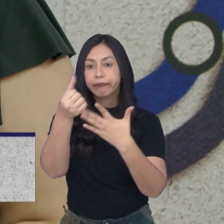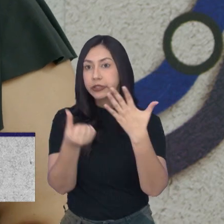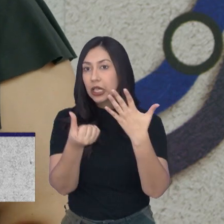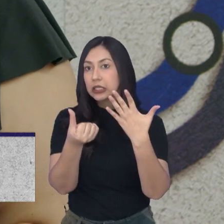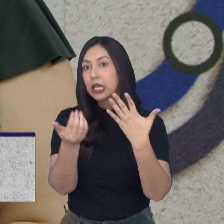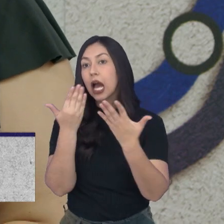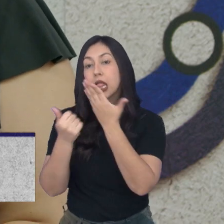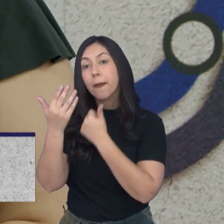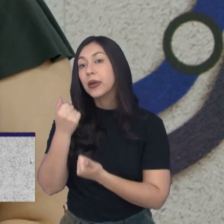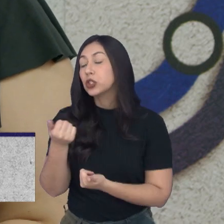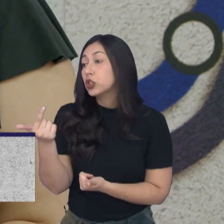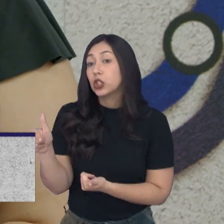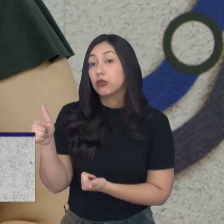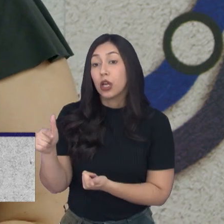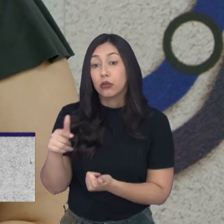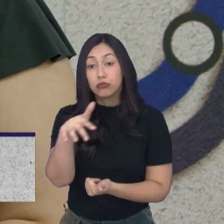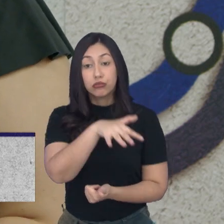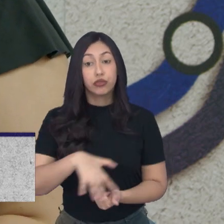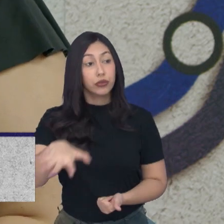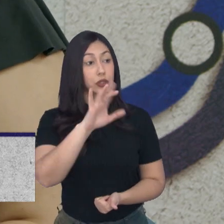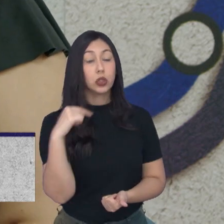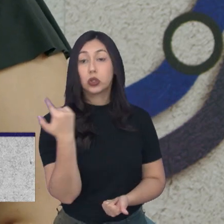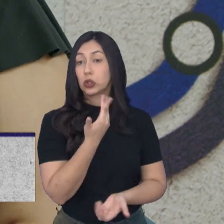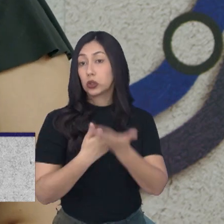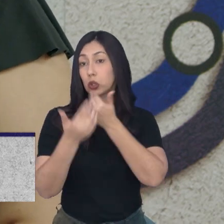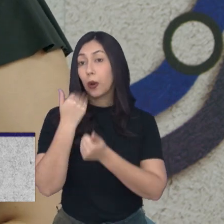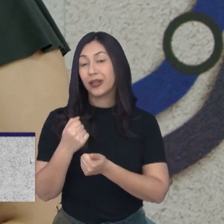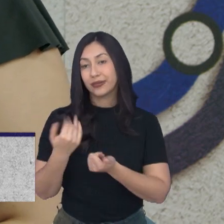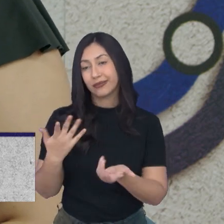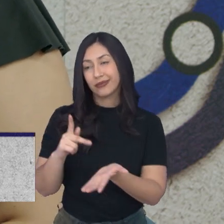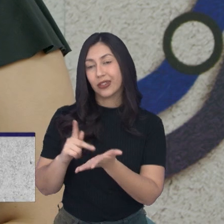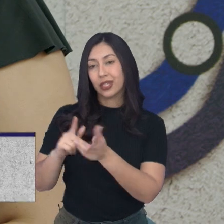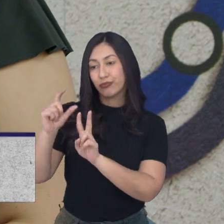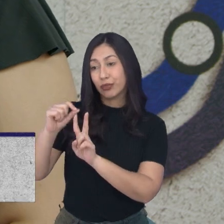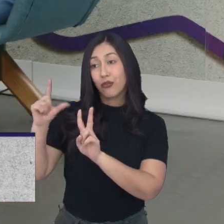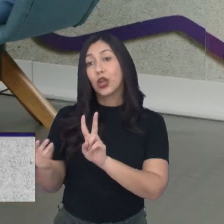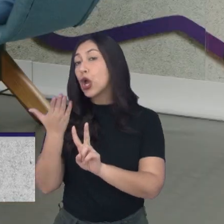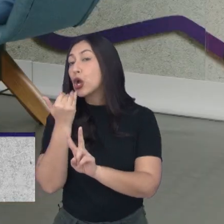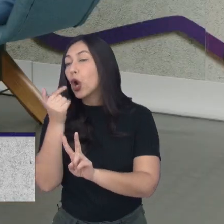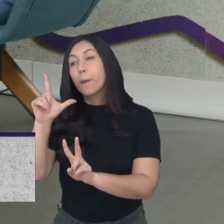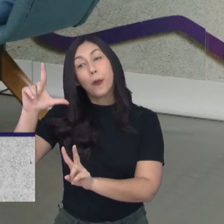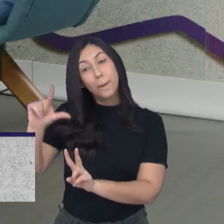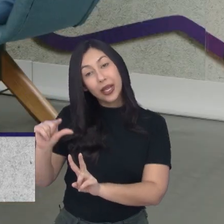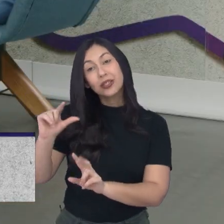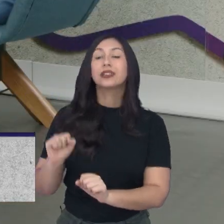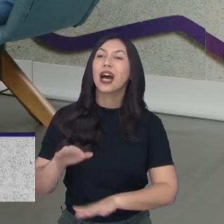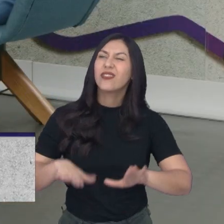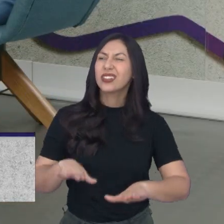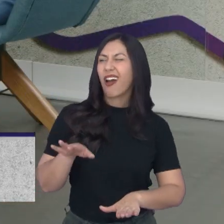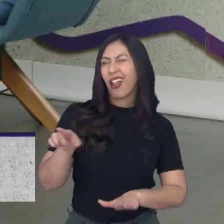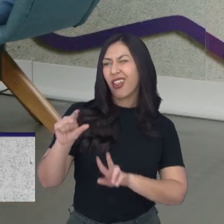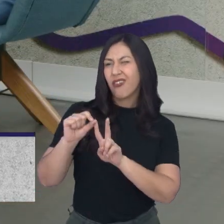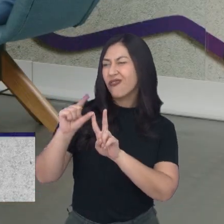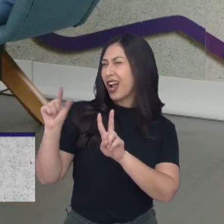não consome. O resto, todos nós consumimos. Na verdade, é o vegano que consome menos do que o outro. E normalmente a pessoa fala assim, ah, vegano,